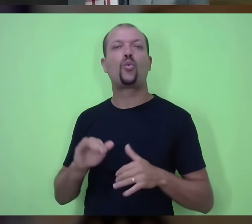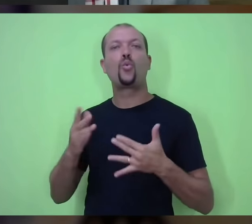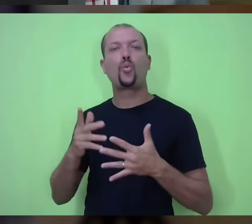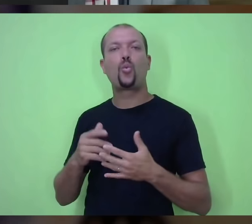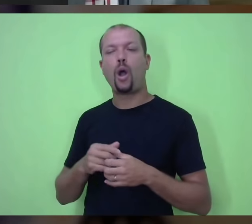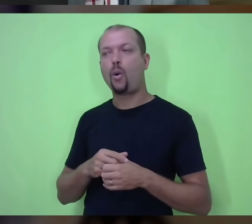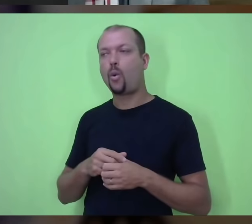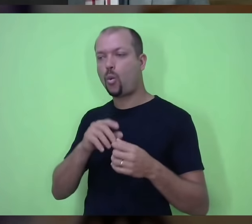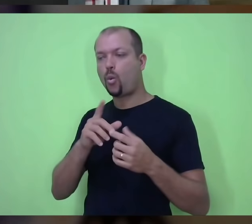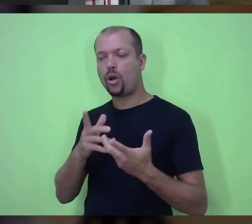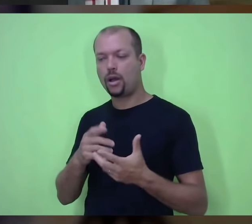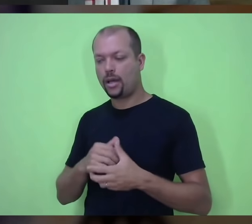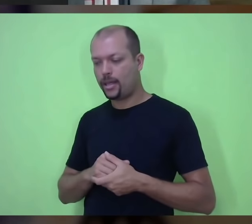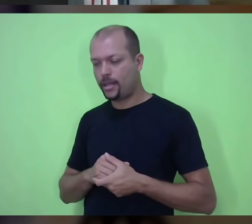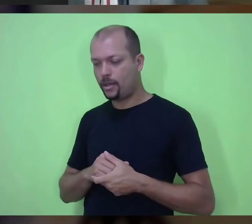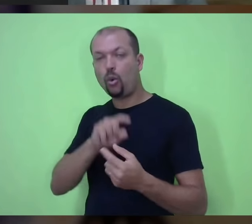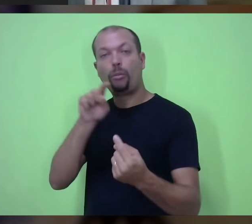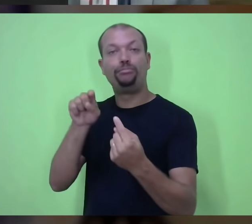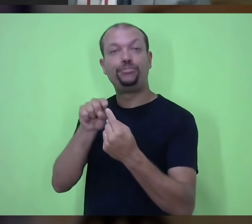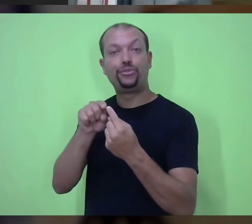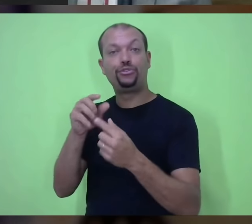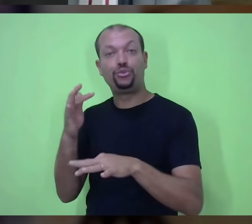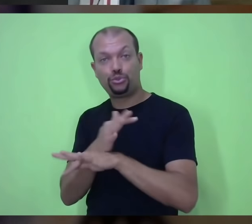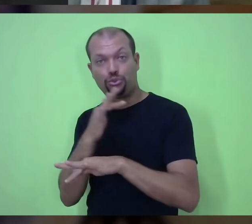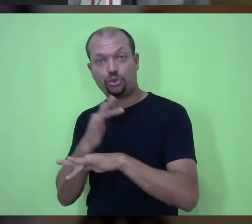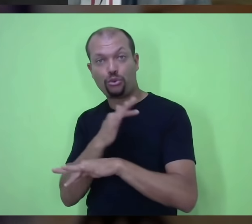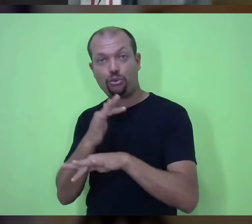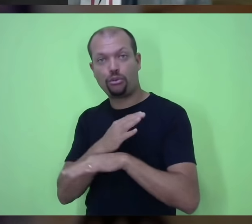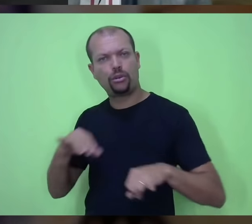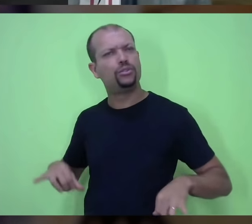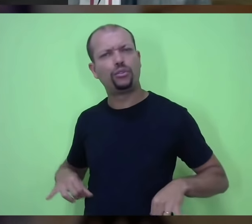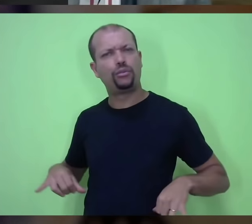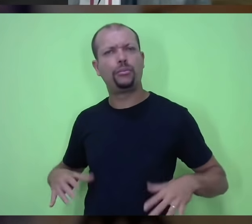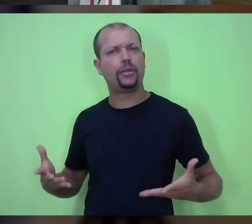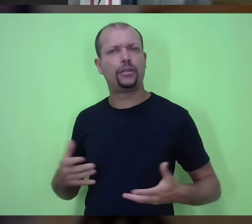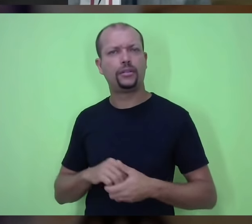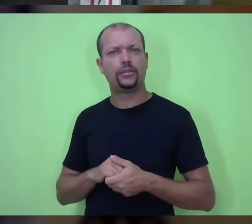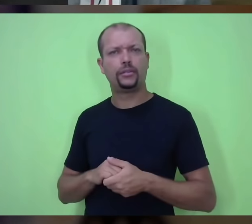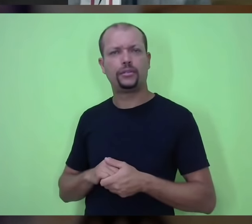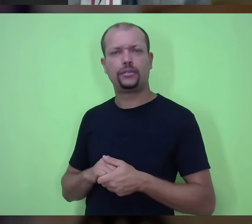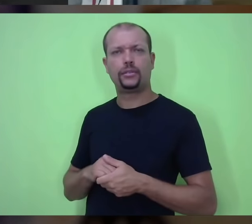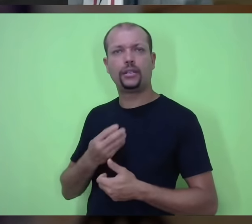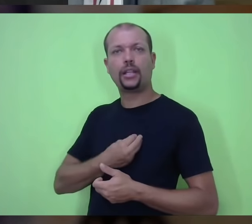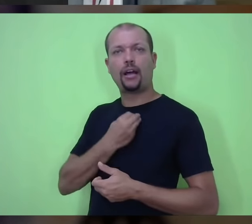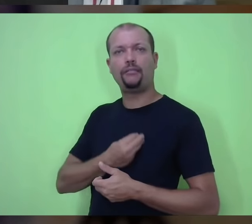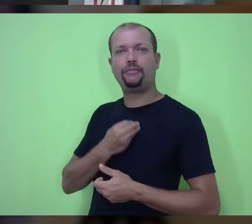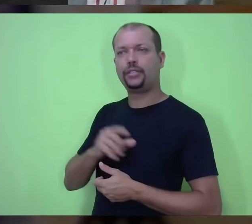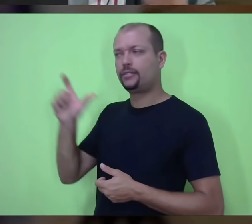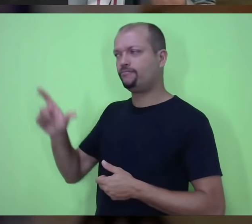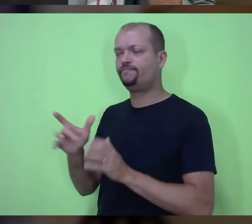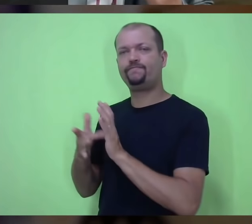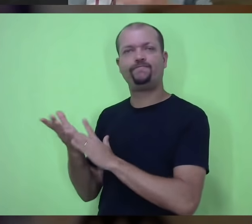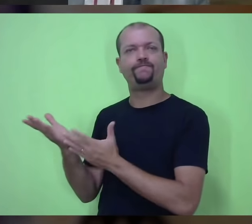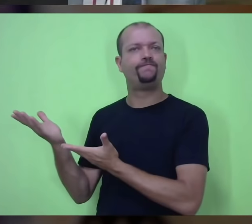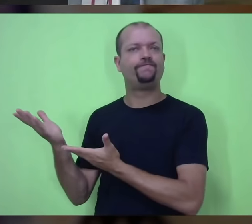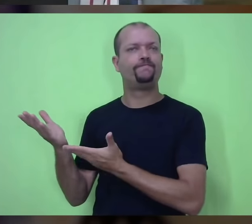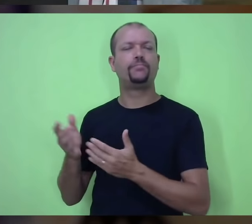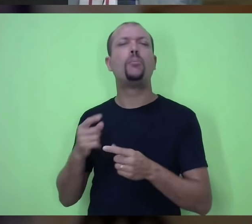citou bastante isso, sobre Cristo ter sofrido, mas qual era o papel do sofrimento na vida de